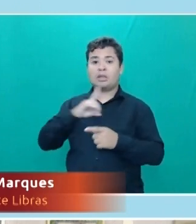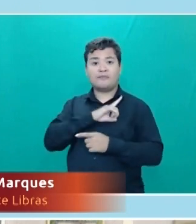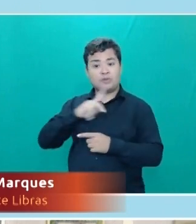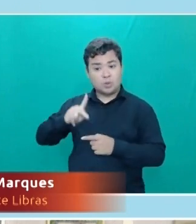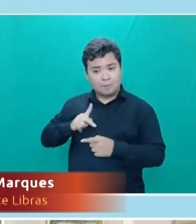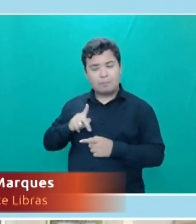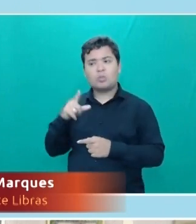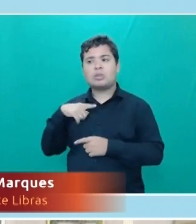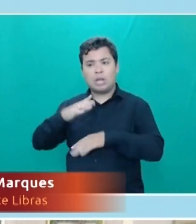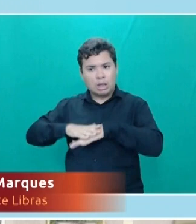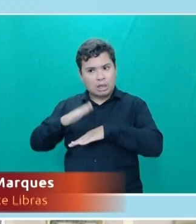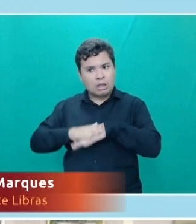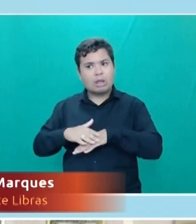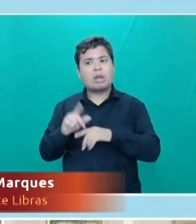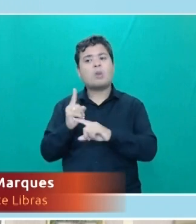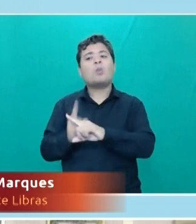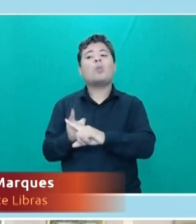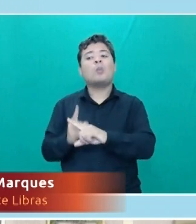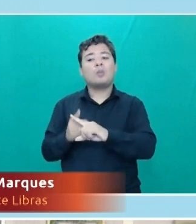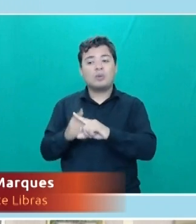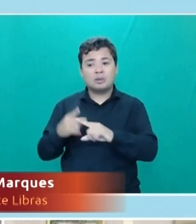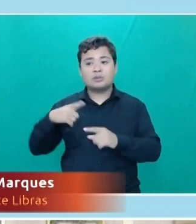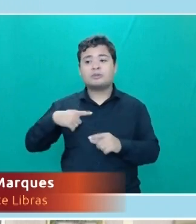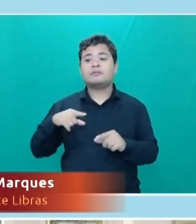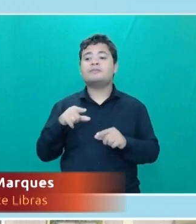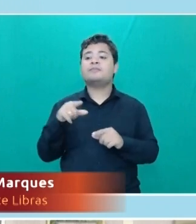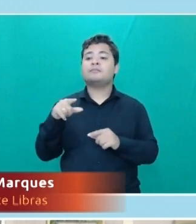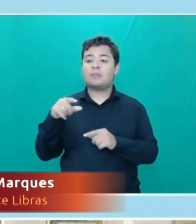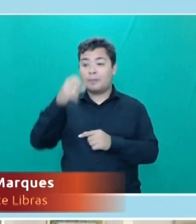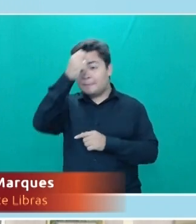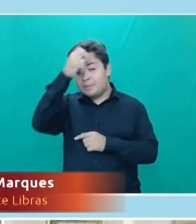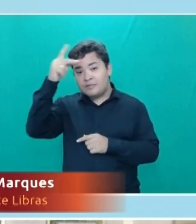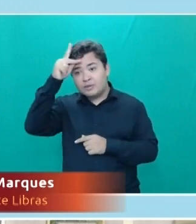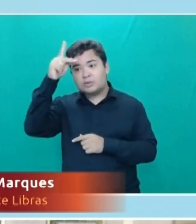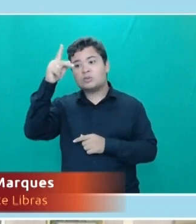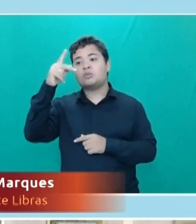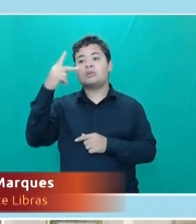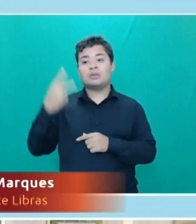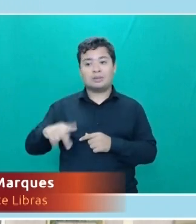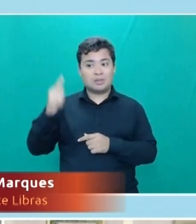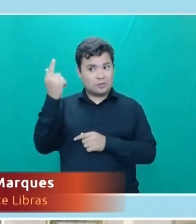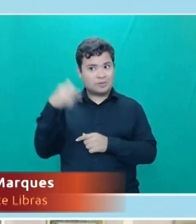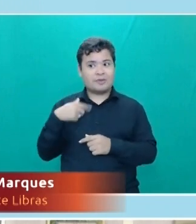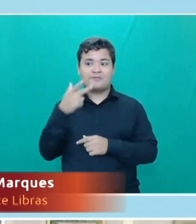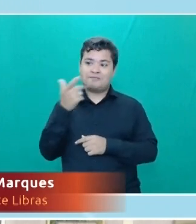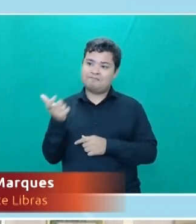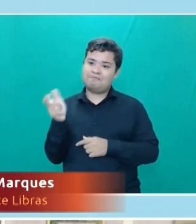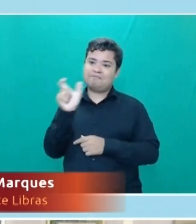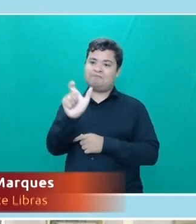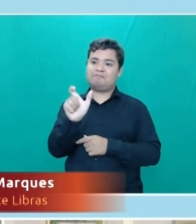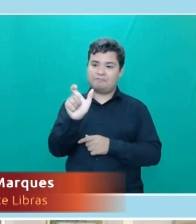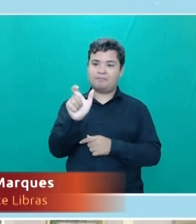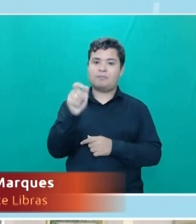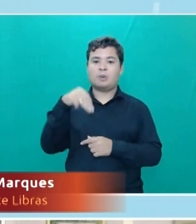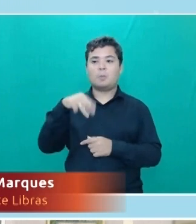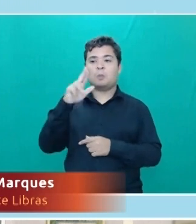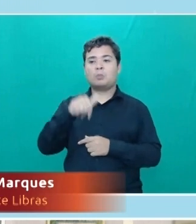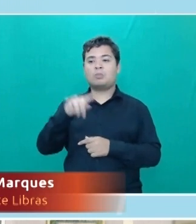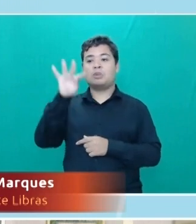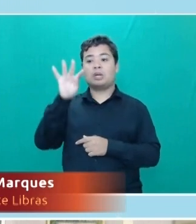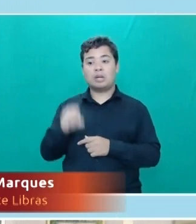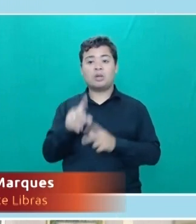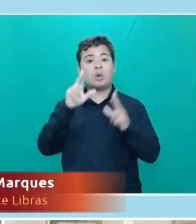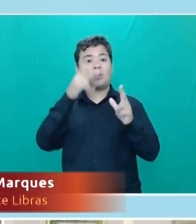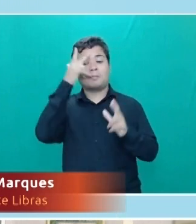nesse sentido, porque ainda em censos da Prefeitura Municipal de Goiânia estava sendo utilizada a palavra como